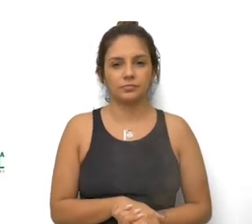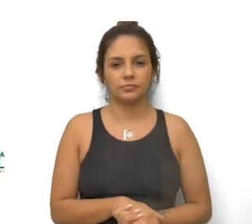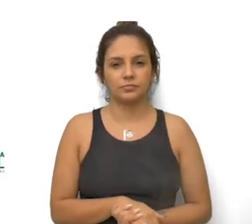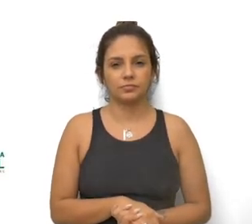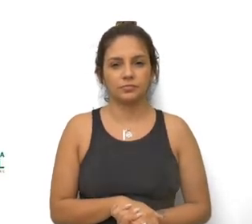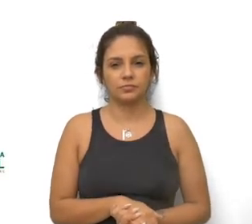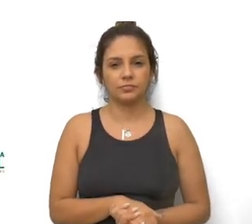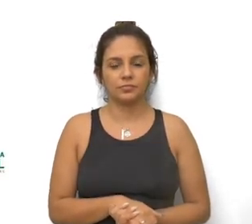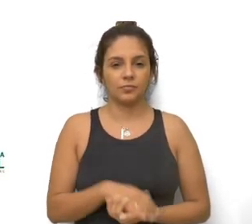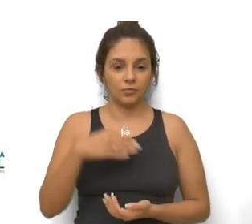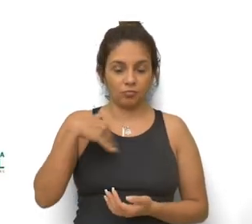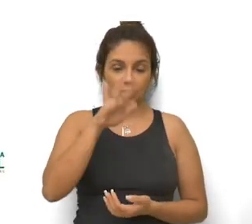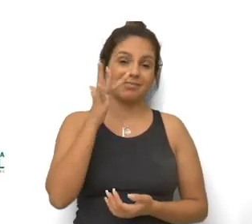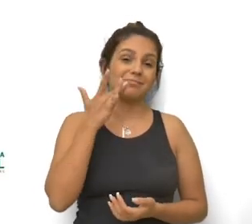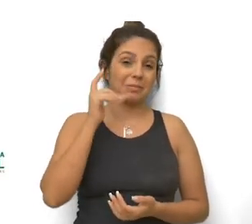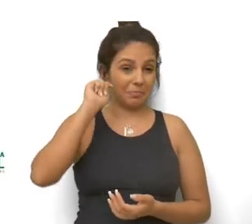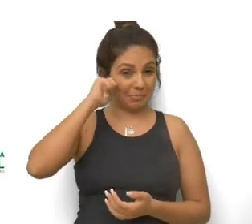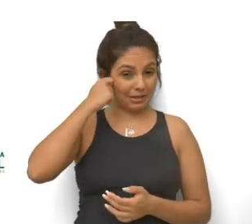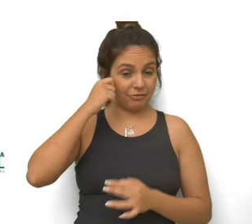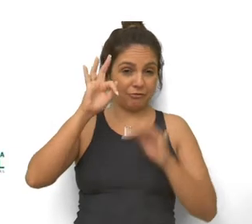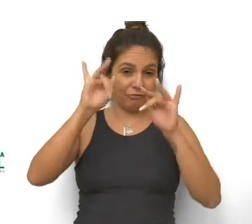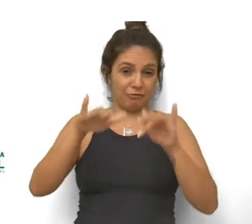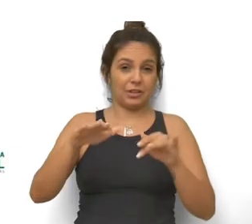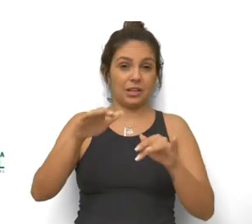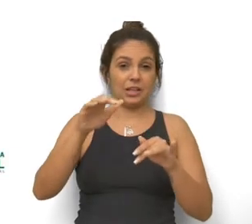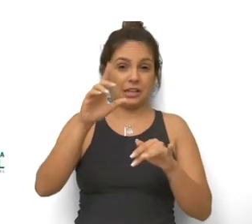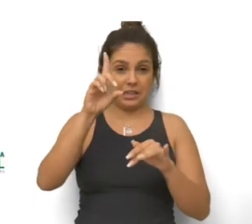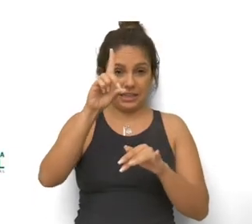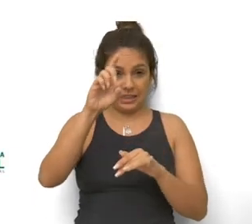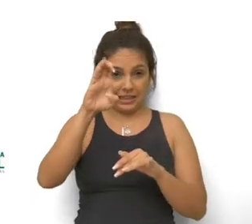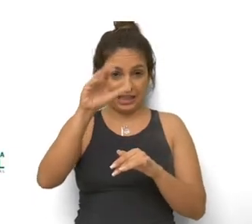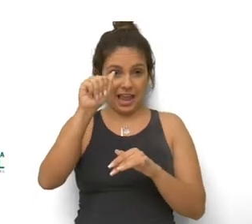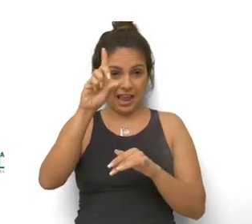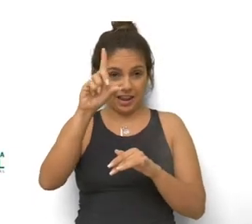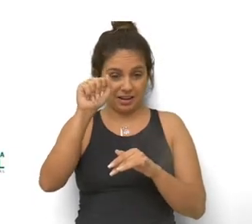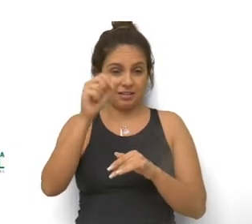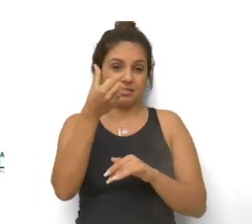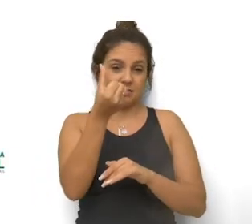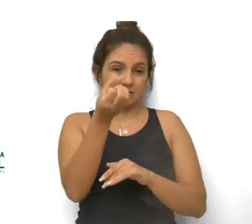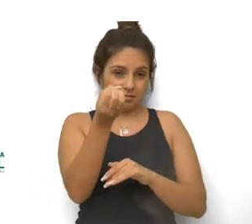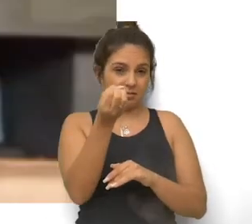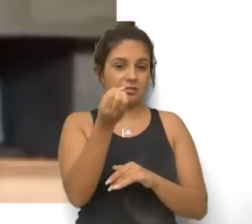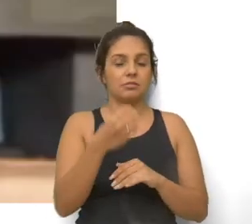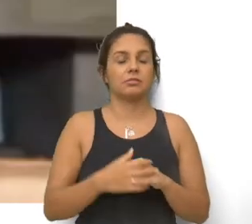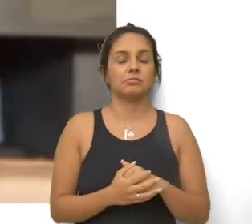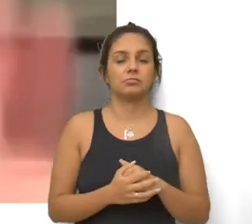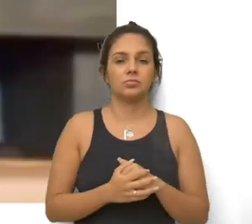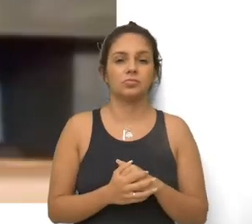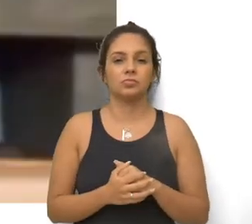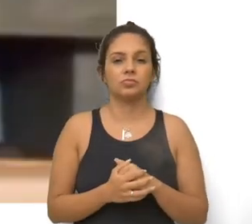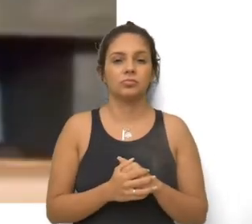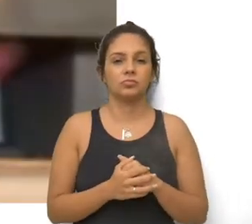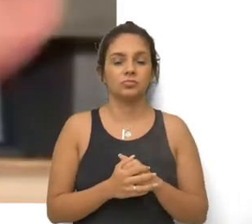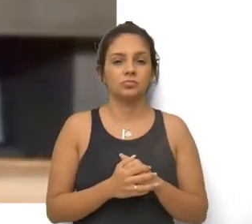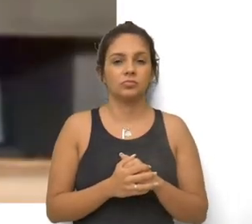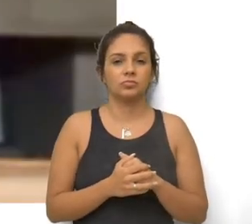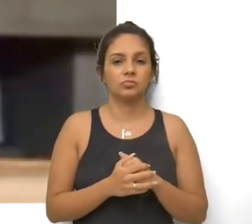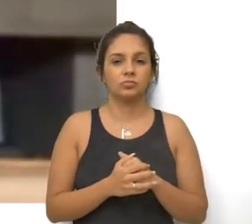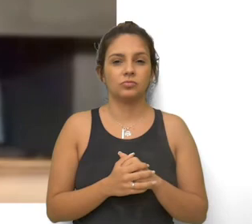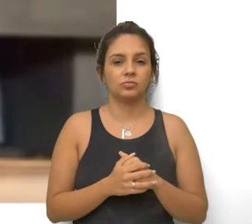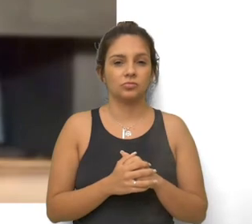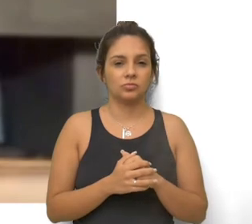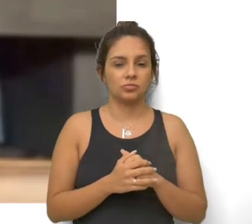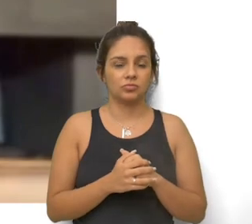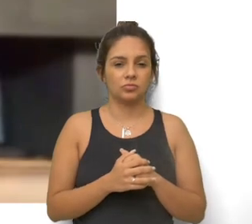A ida para Ouro Preto foi no fim da década de 60, justamente, quando, né, já mais entrando na década